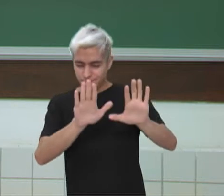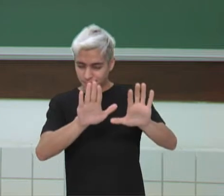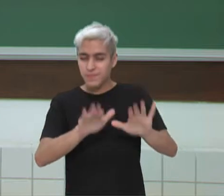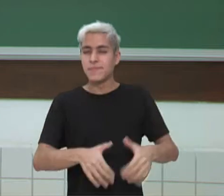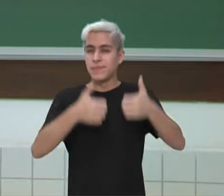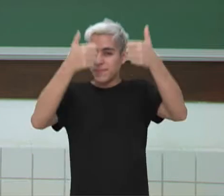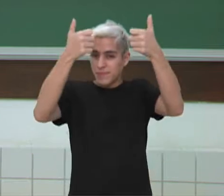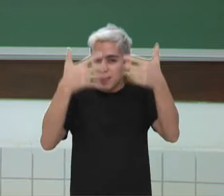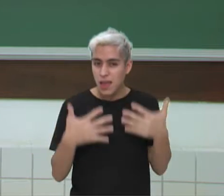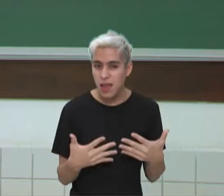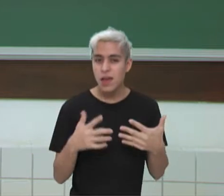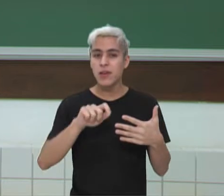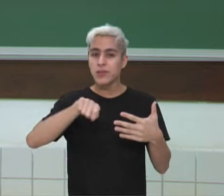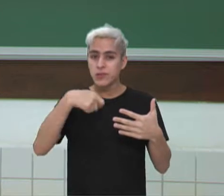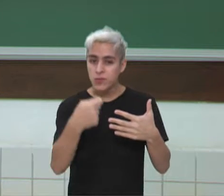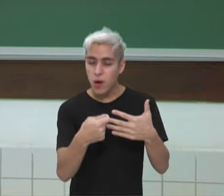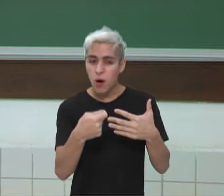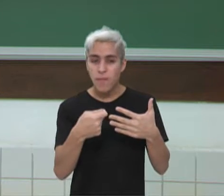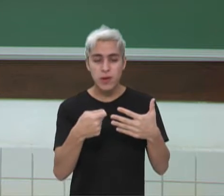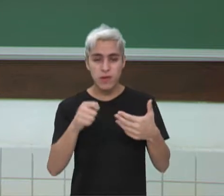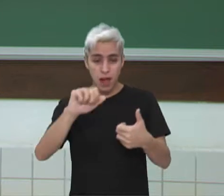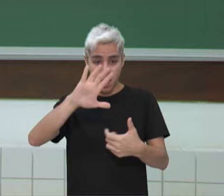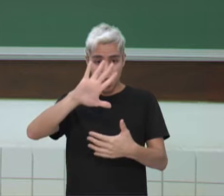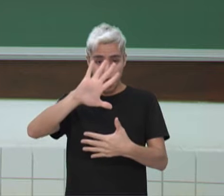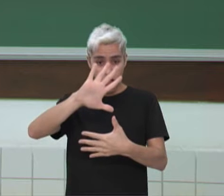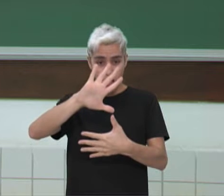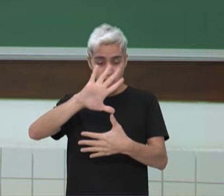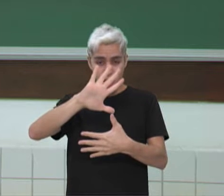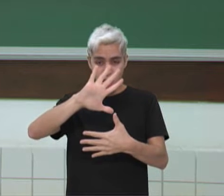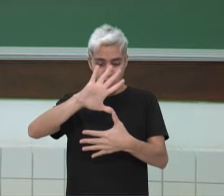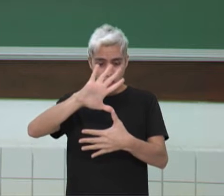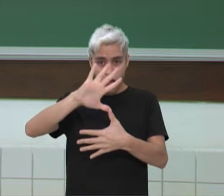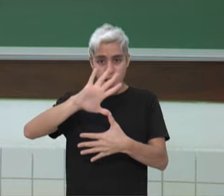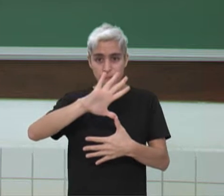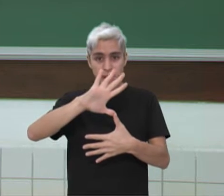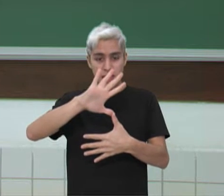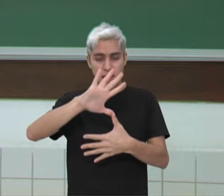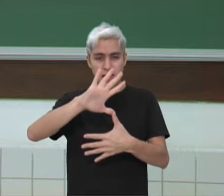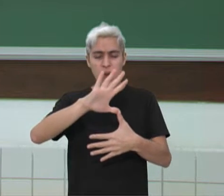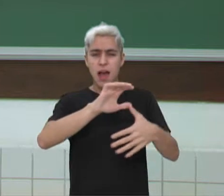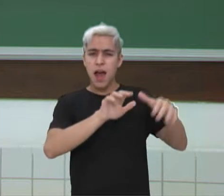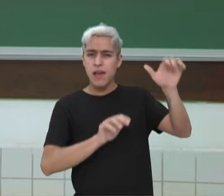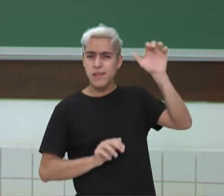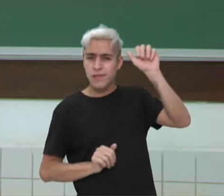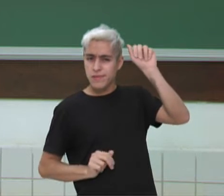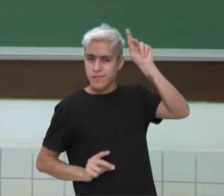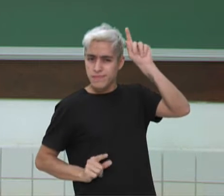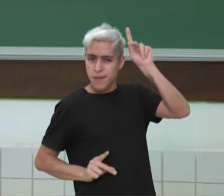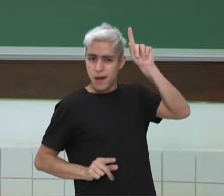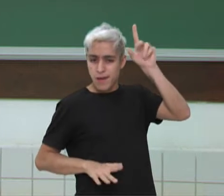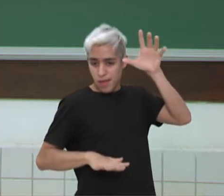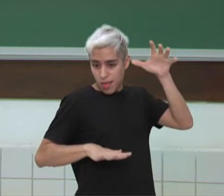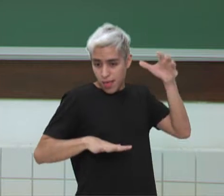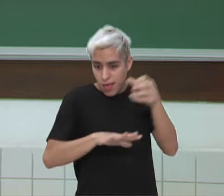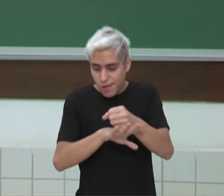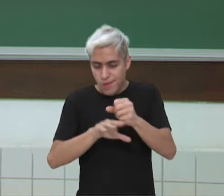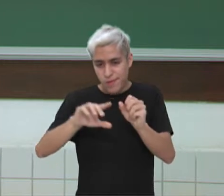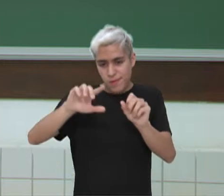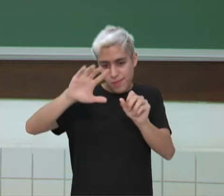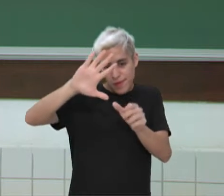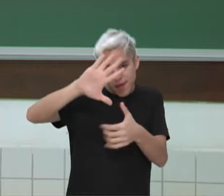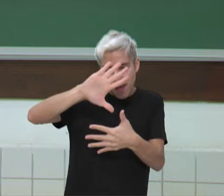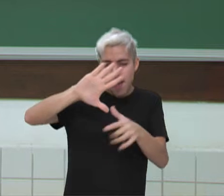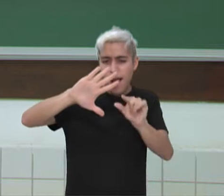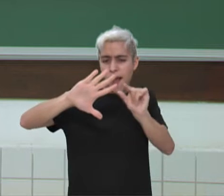sobre colonização da América Espanhola. Vamos parar de falar um pouquinho do Brasil e falar